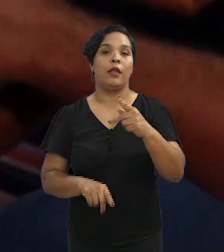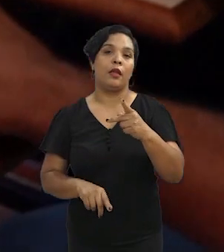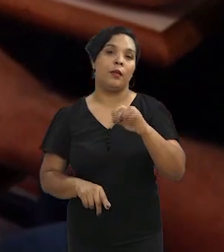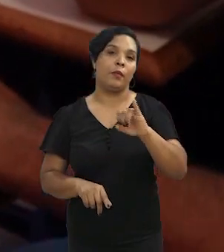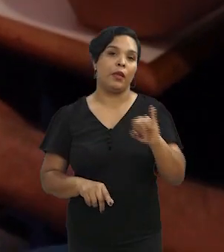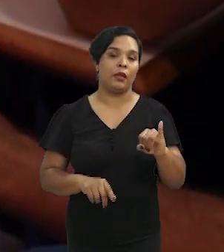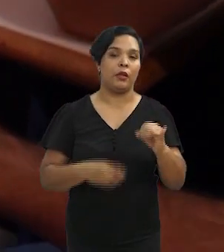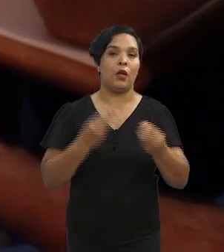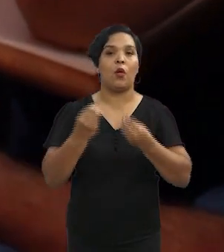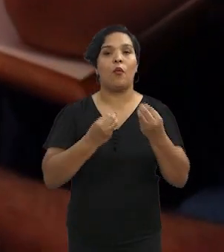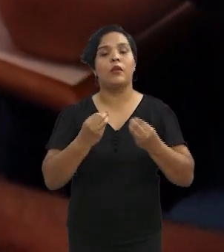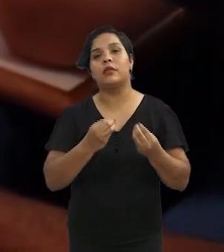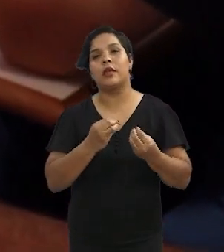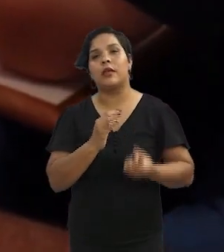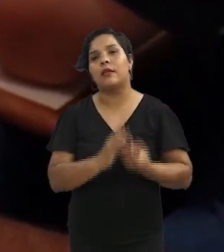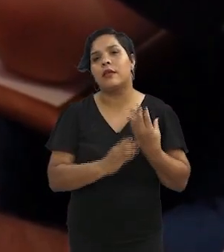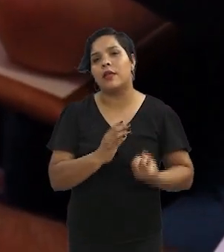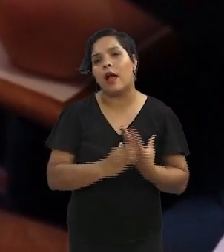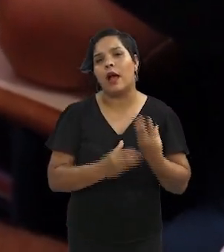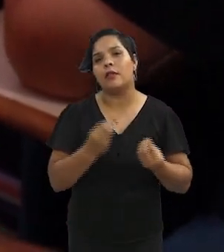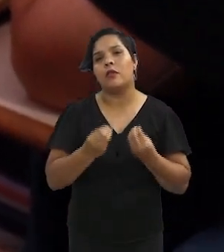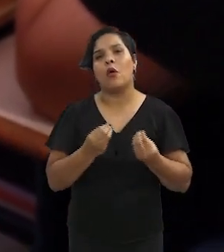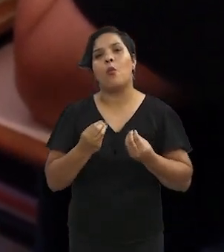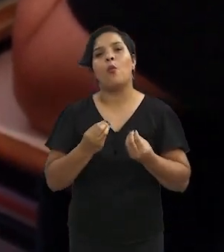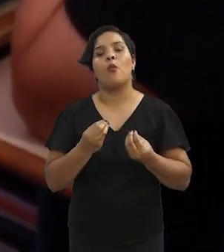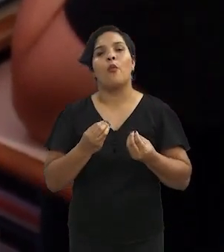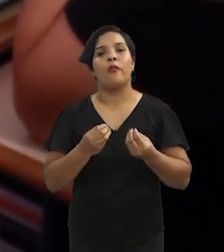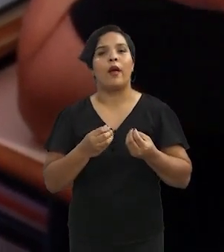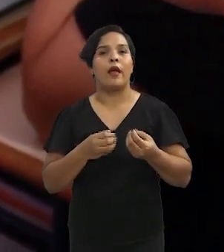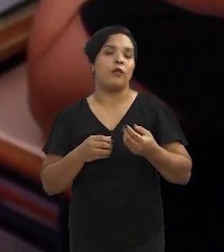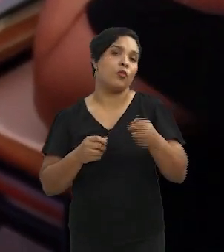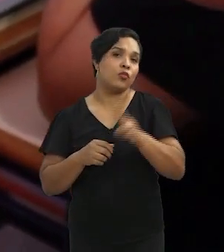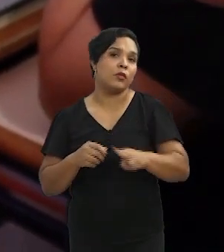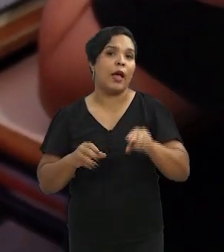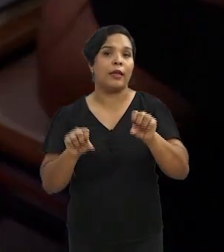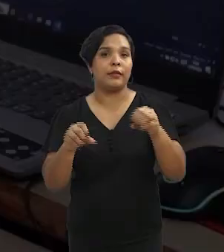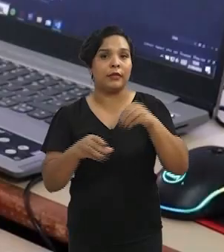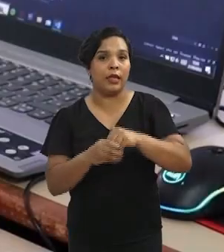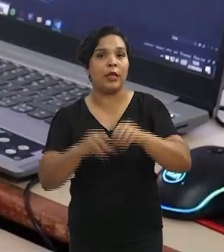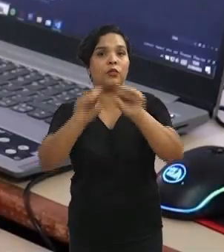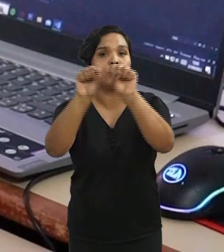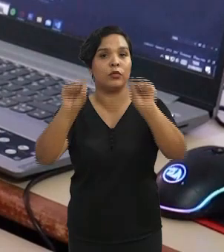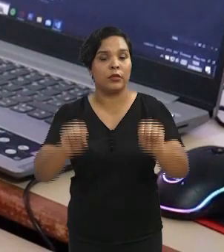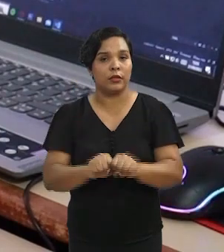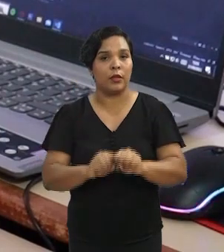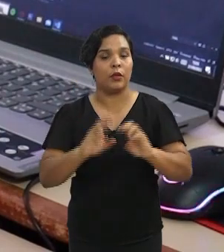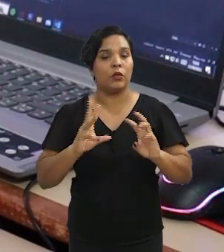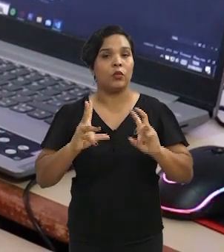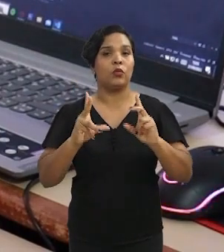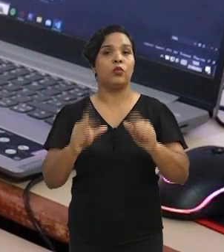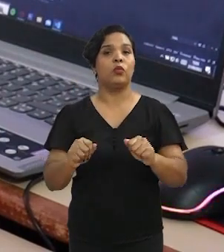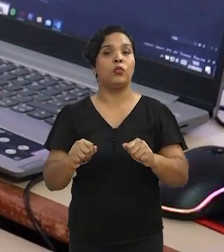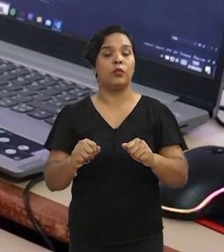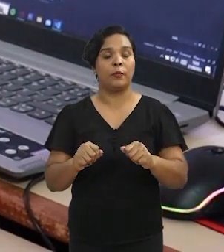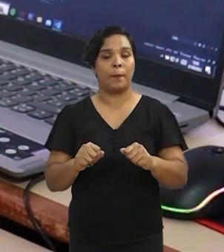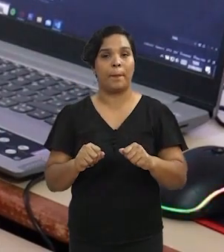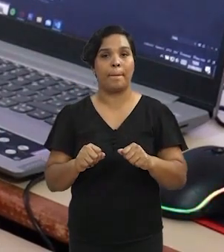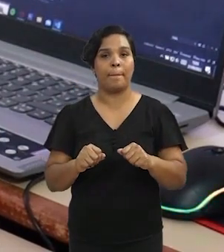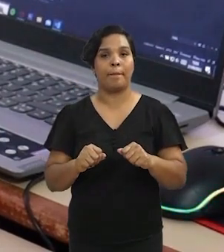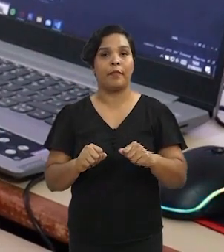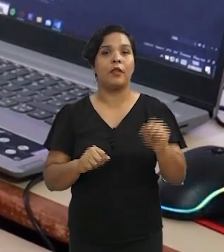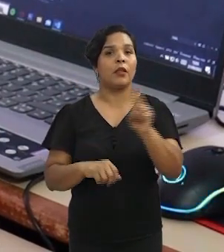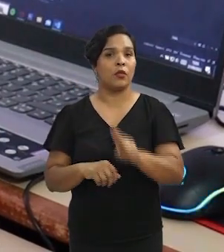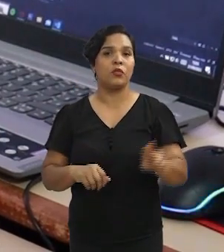a implementação da API e como ela vai ser executada, como os containers vão rodar dentro do sistema e como vai funcionar toda essa parte